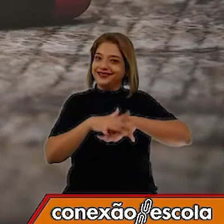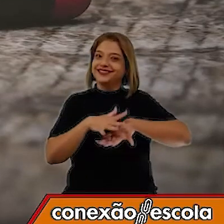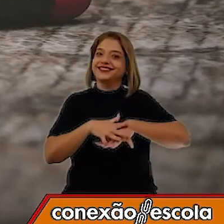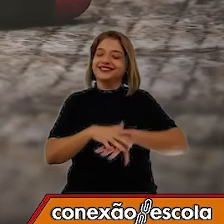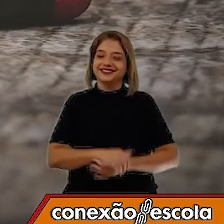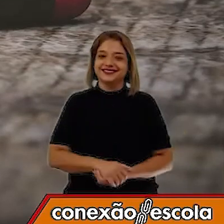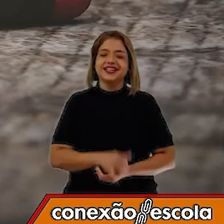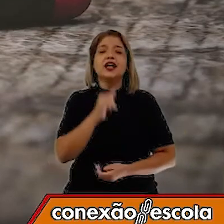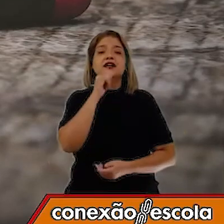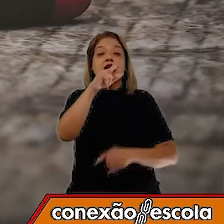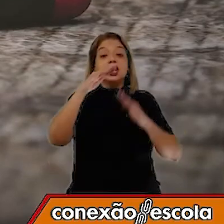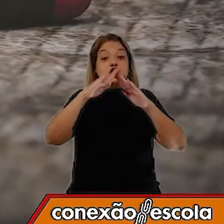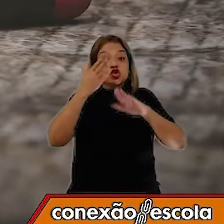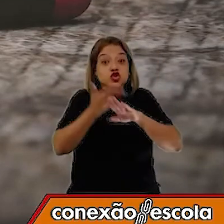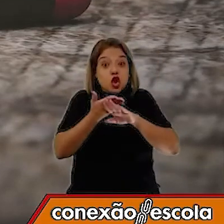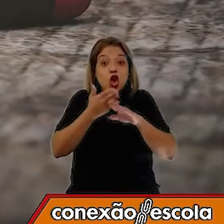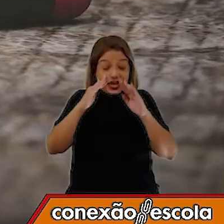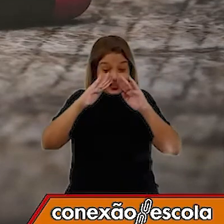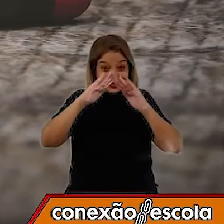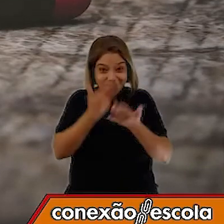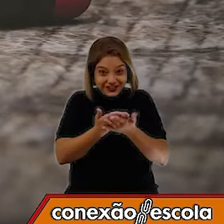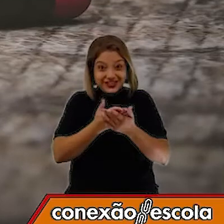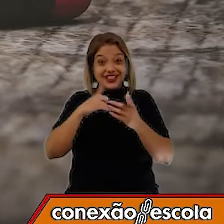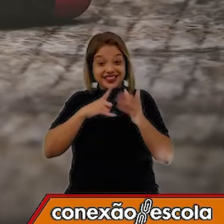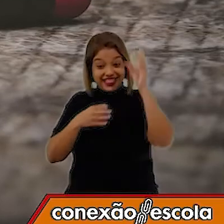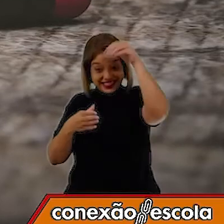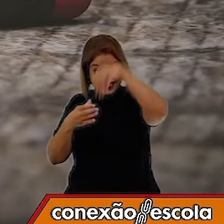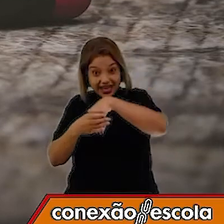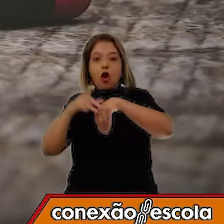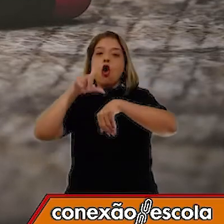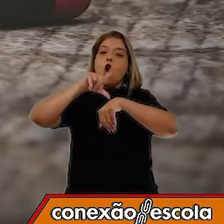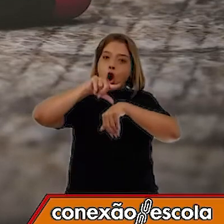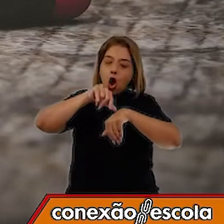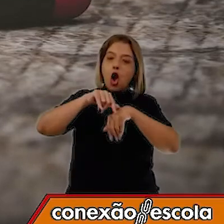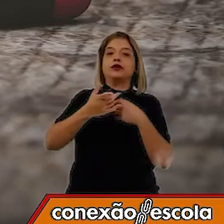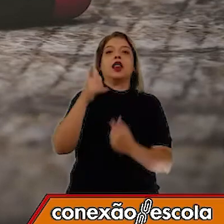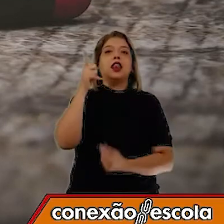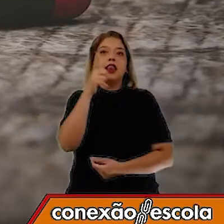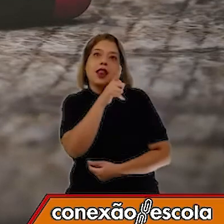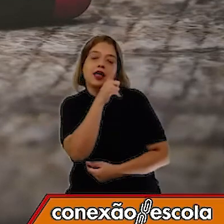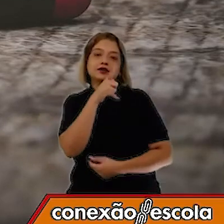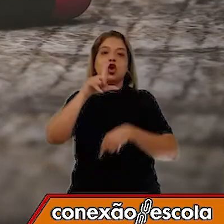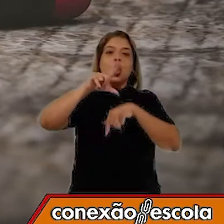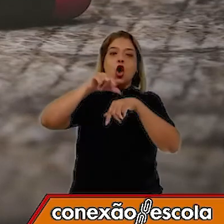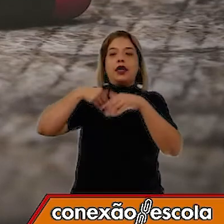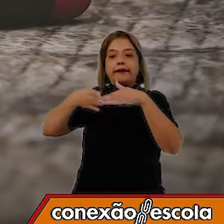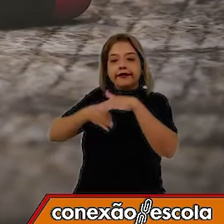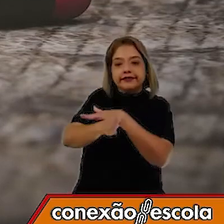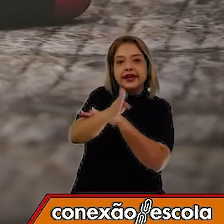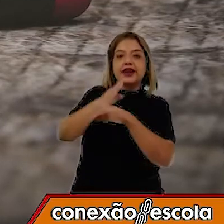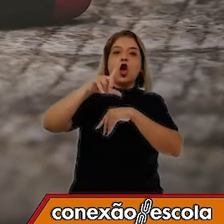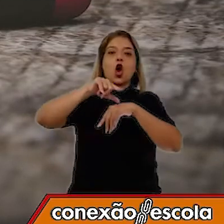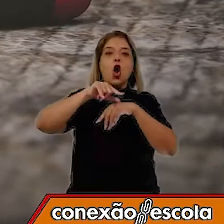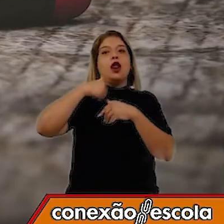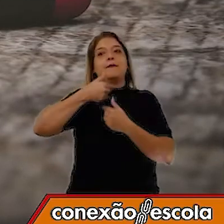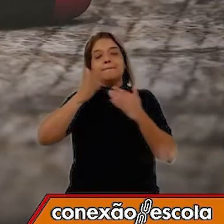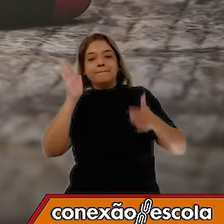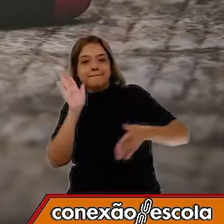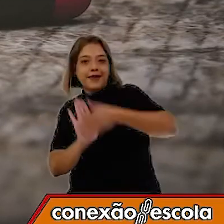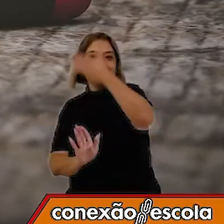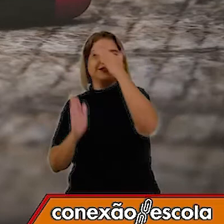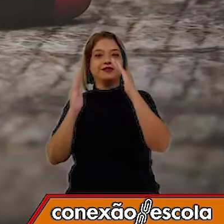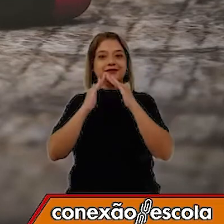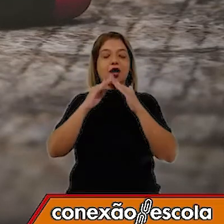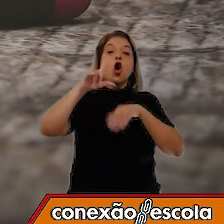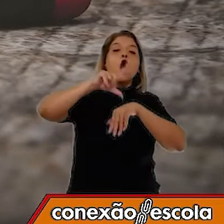você tem horário para tudo. Horário para o lanche, horário para entrar, horário para sair, horário da educação física,